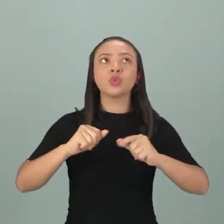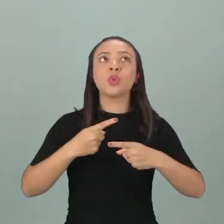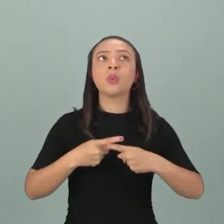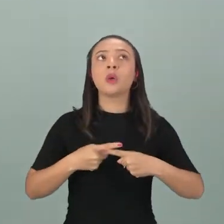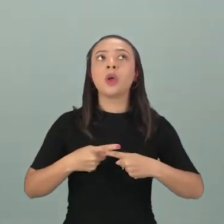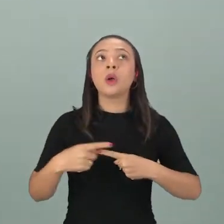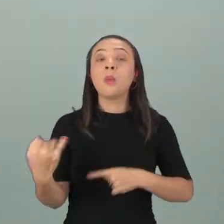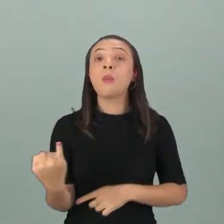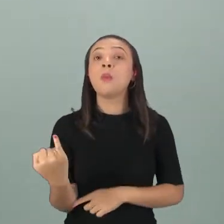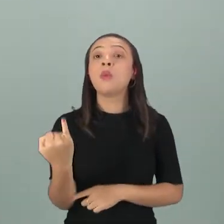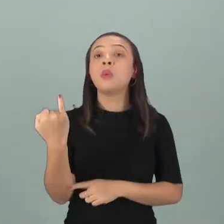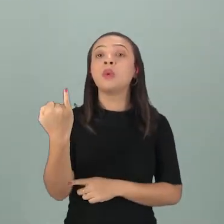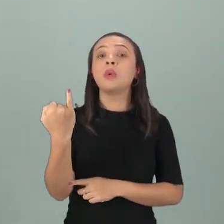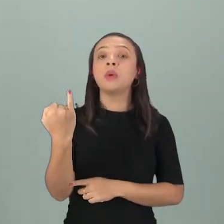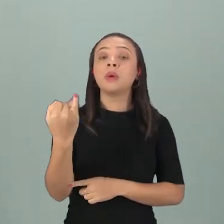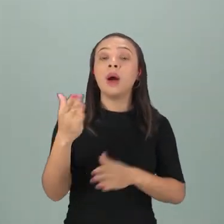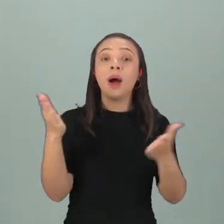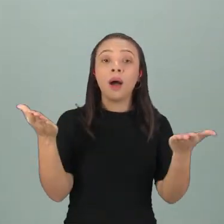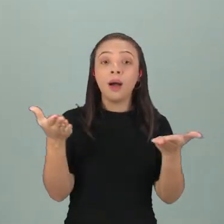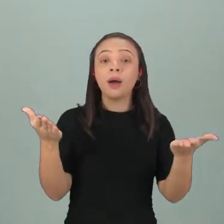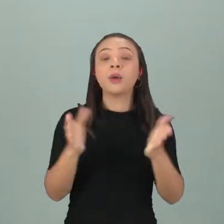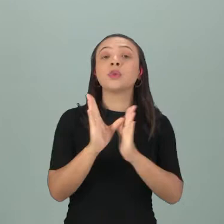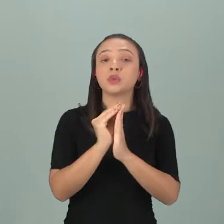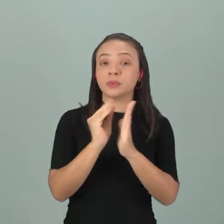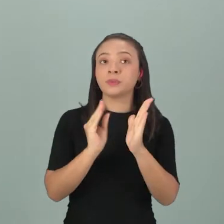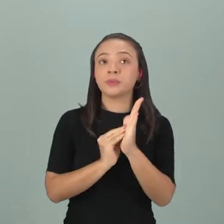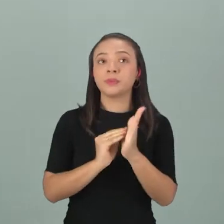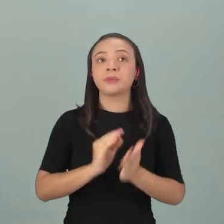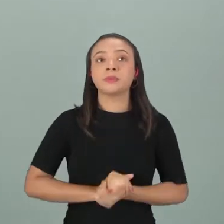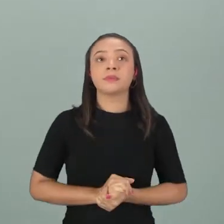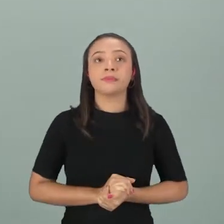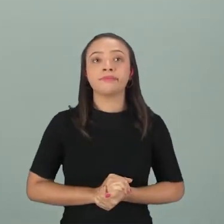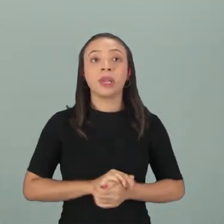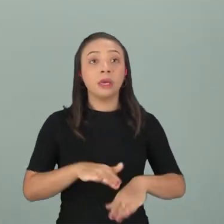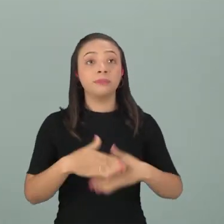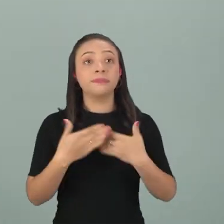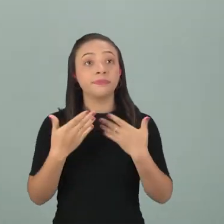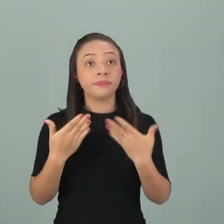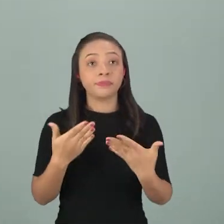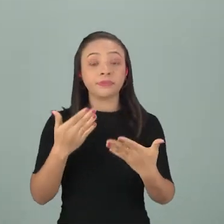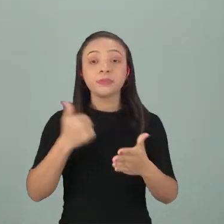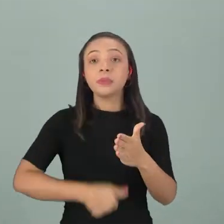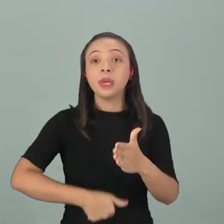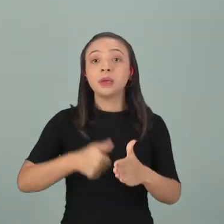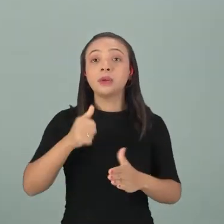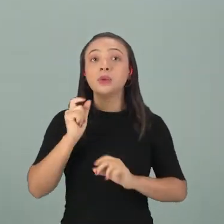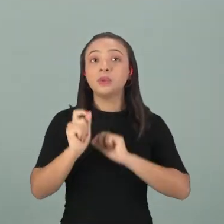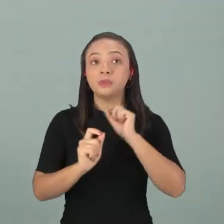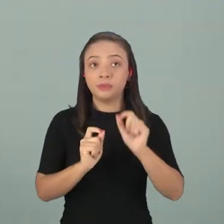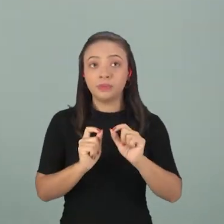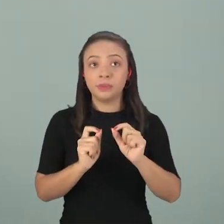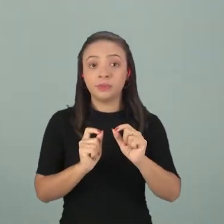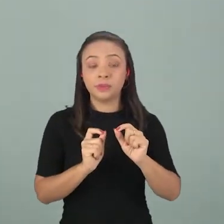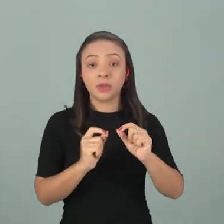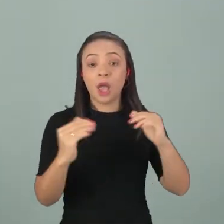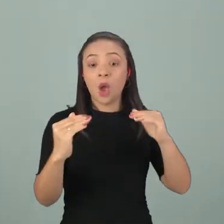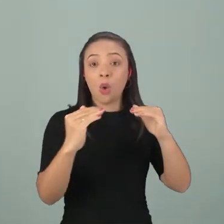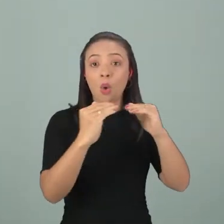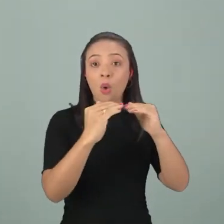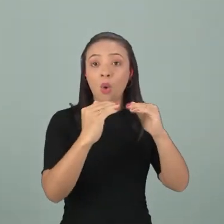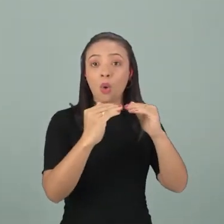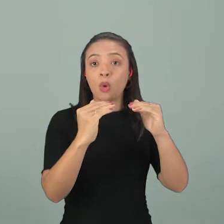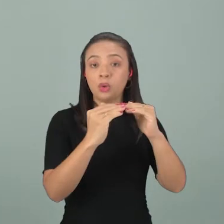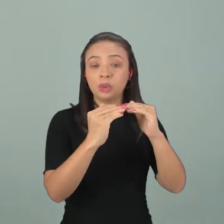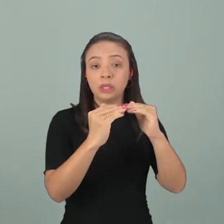muito importante nessa fase do nosso conteúdo. Bem, primeiramente, a concordância nominal.